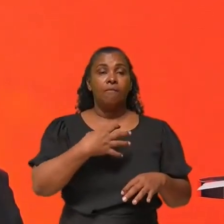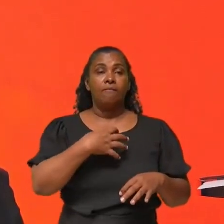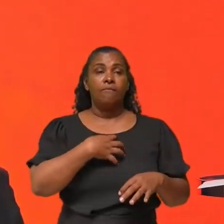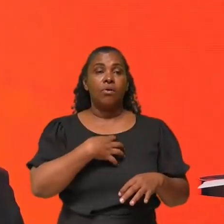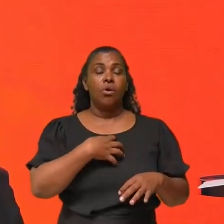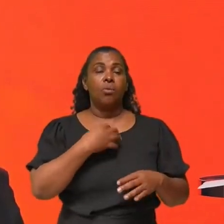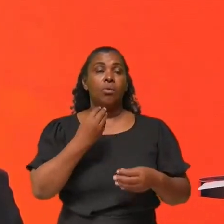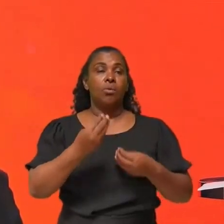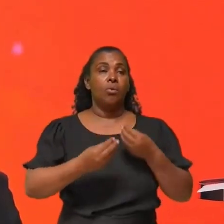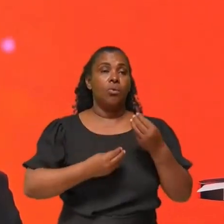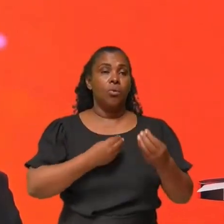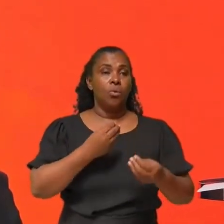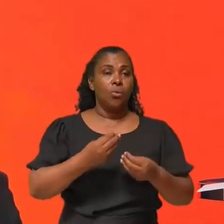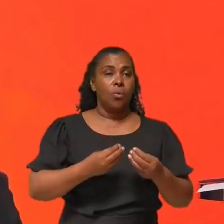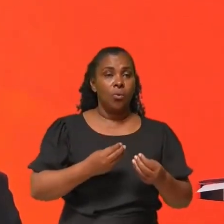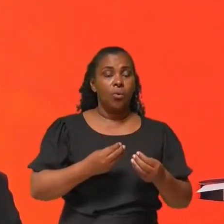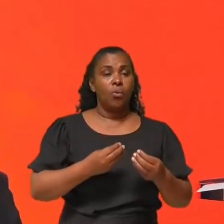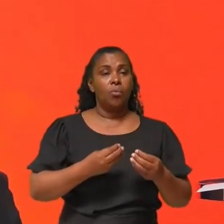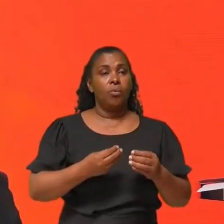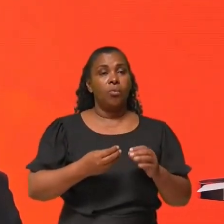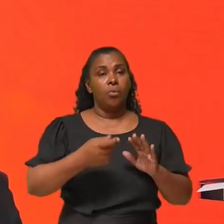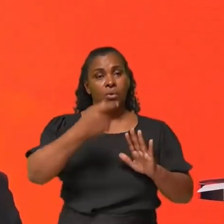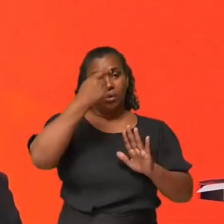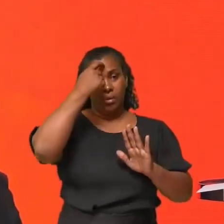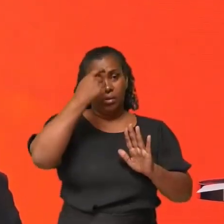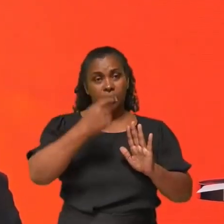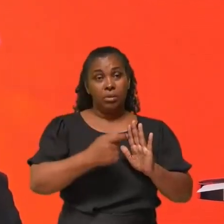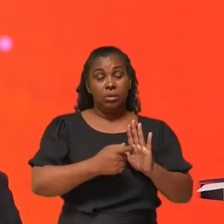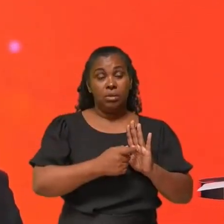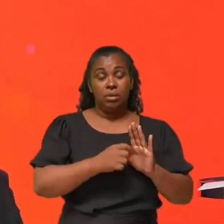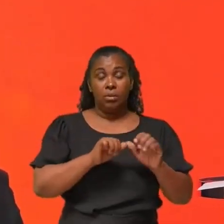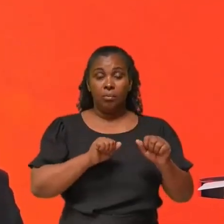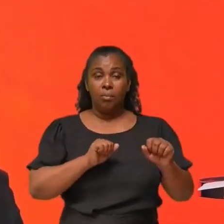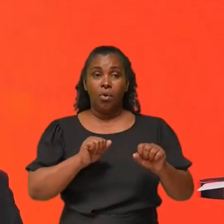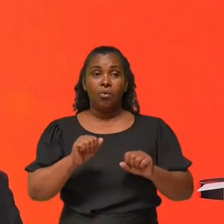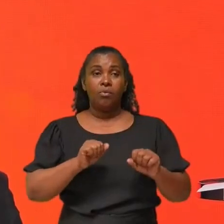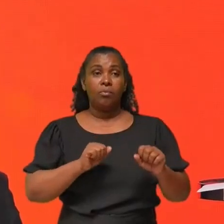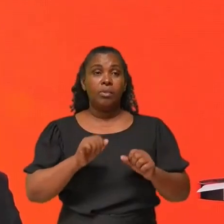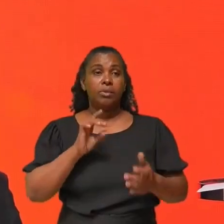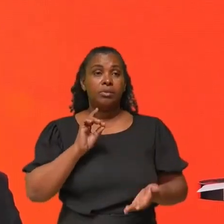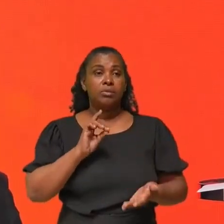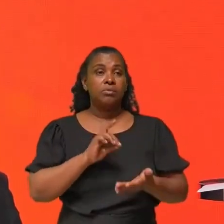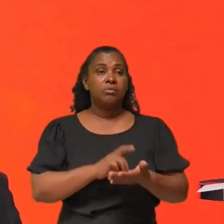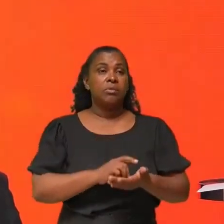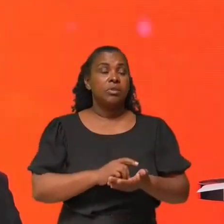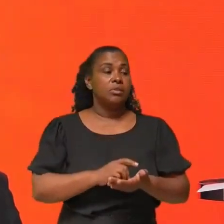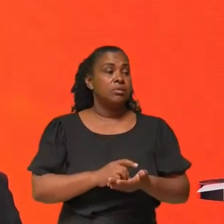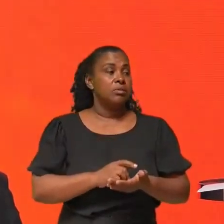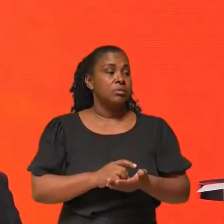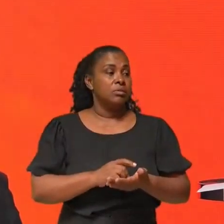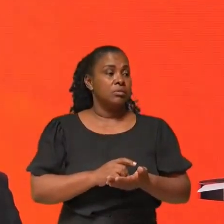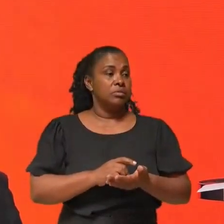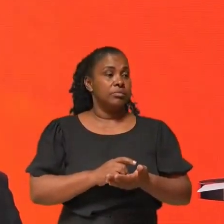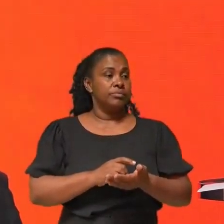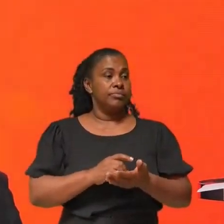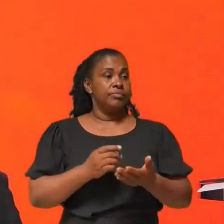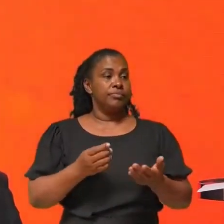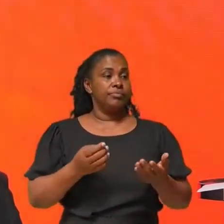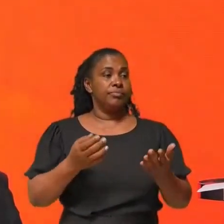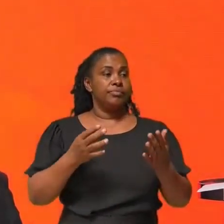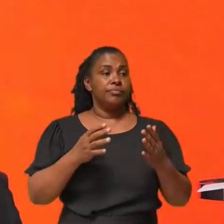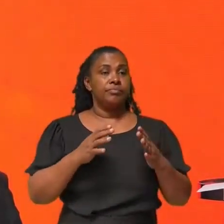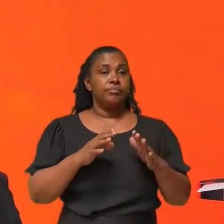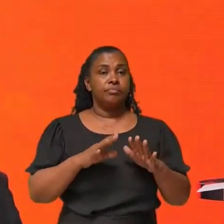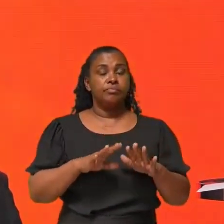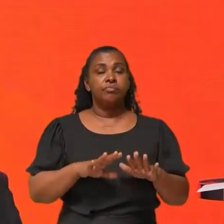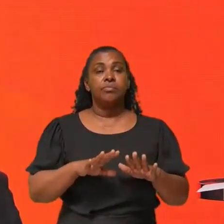se movimentam, né, de fato é predatório, inclusive, né, a um modelo de democracia. E faço um